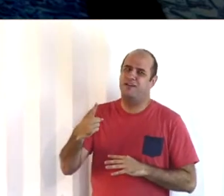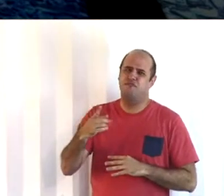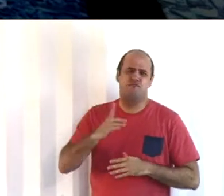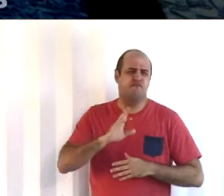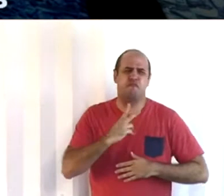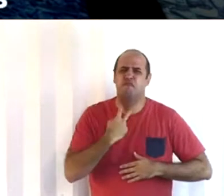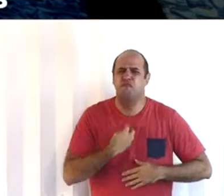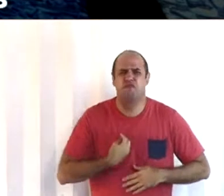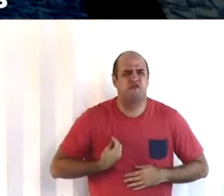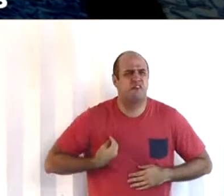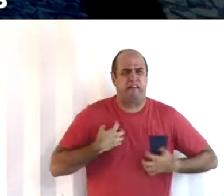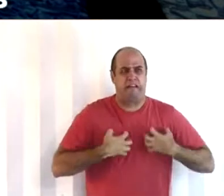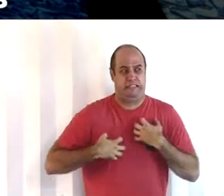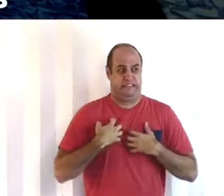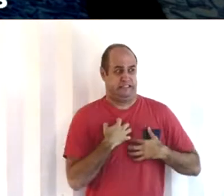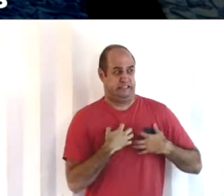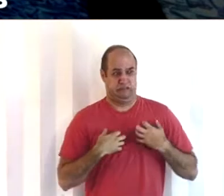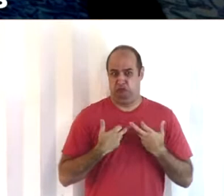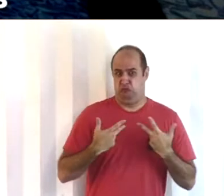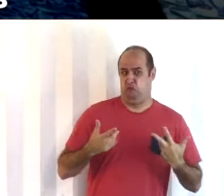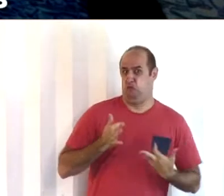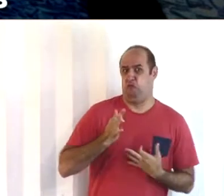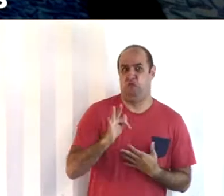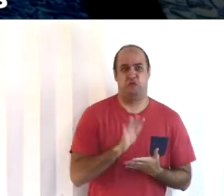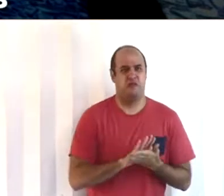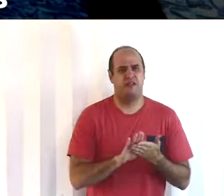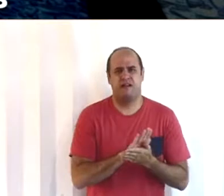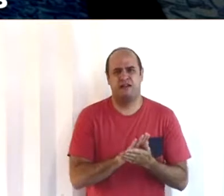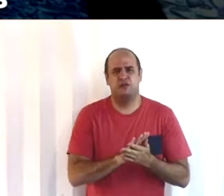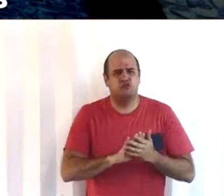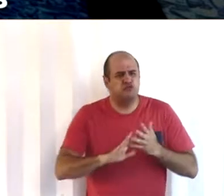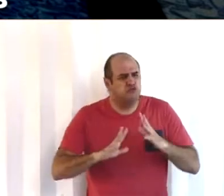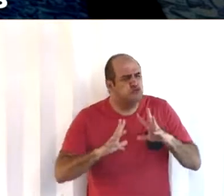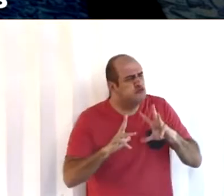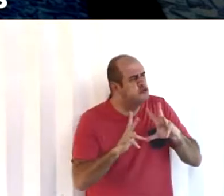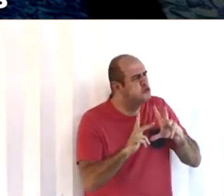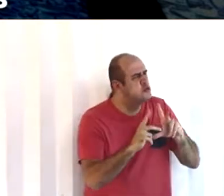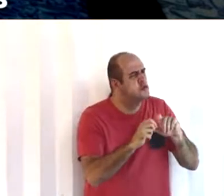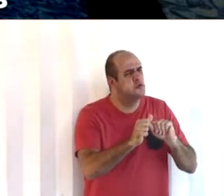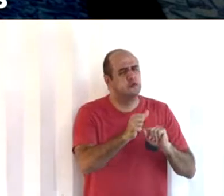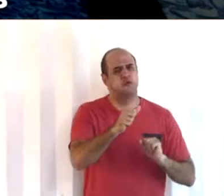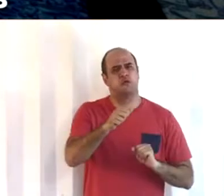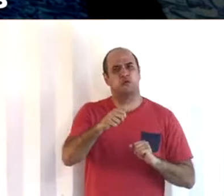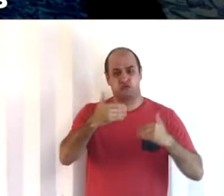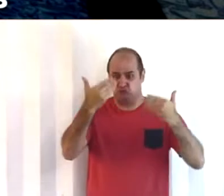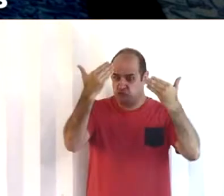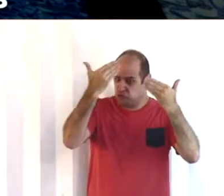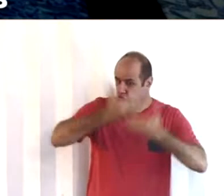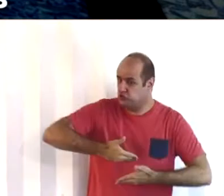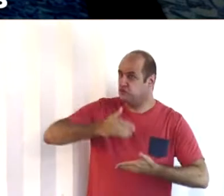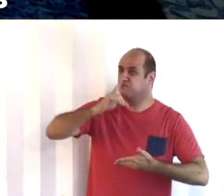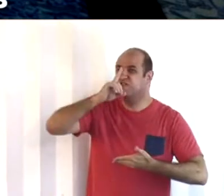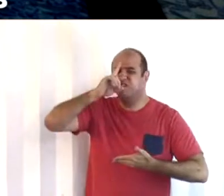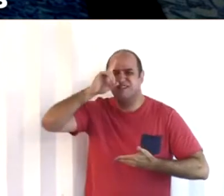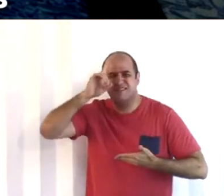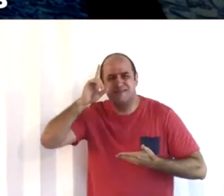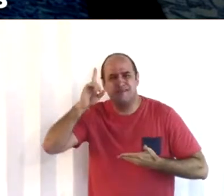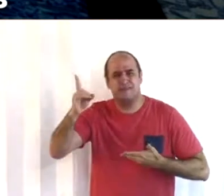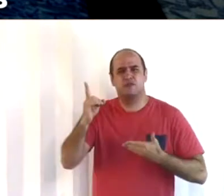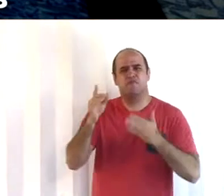andeis ansiosos de coisa alguma. Em tudo, porém, sejam conhecidas diante de Deus as